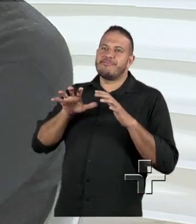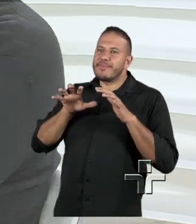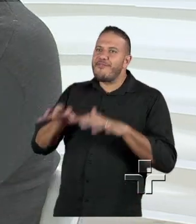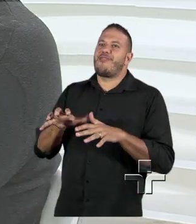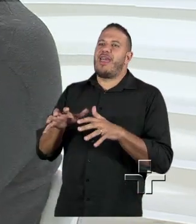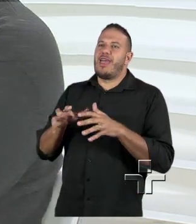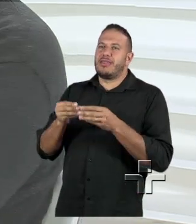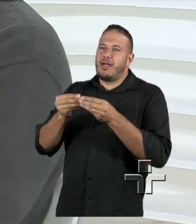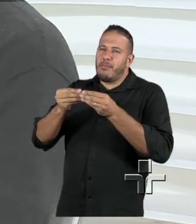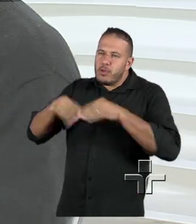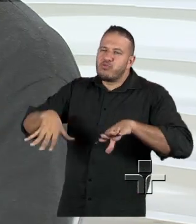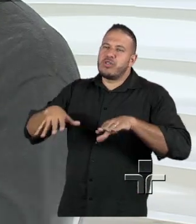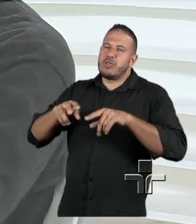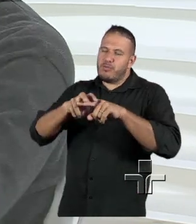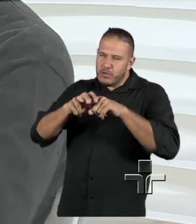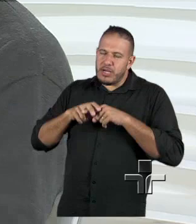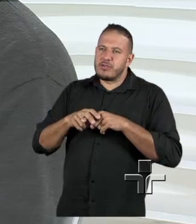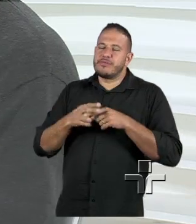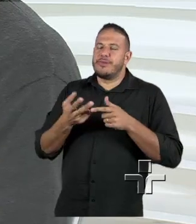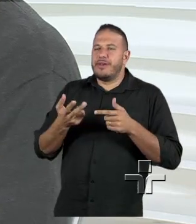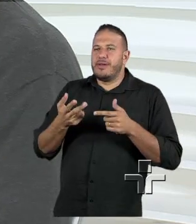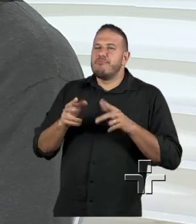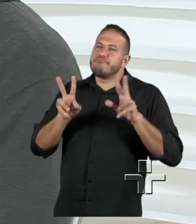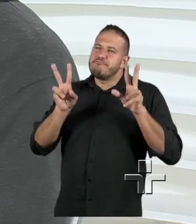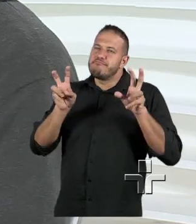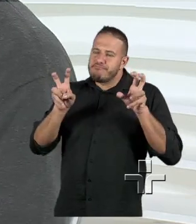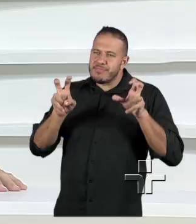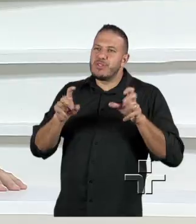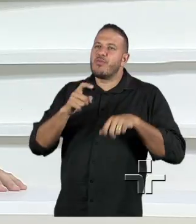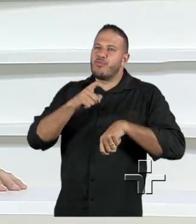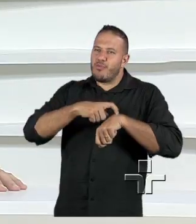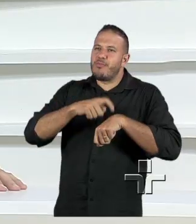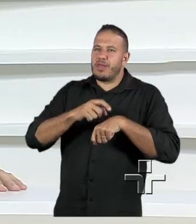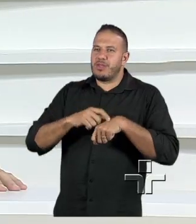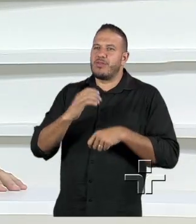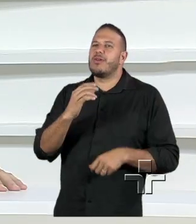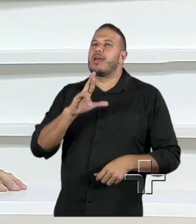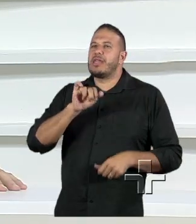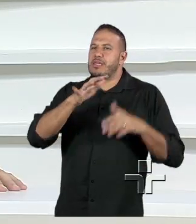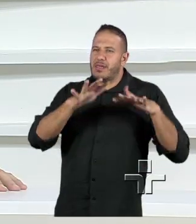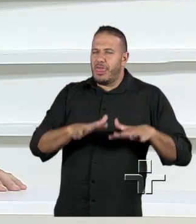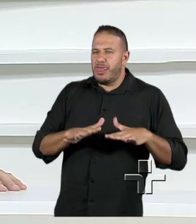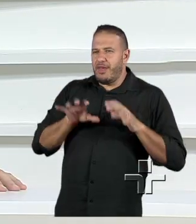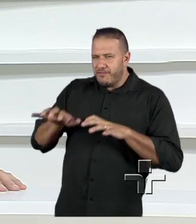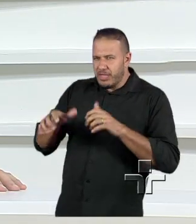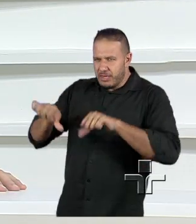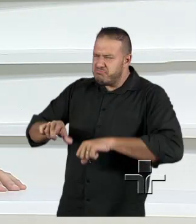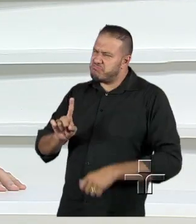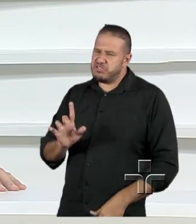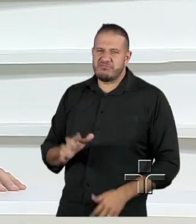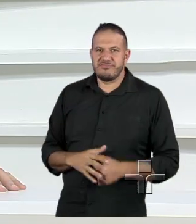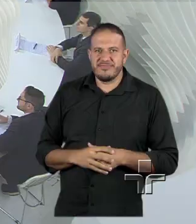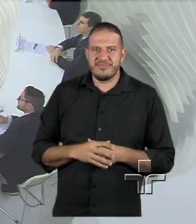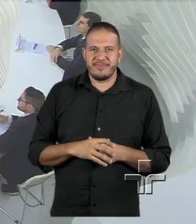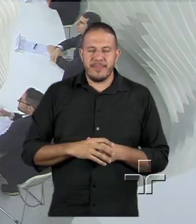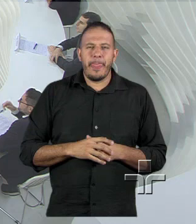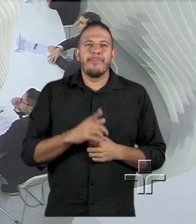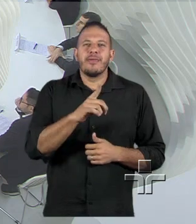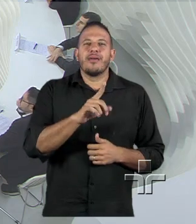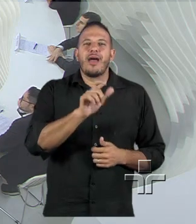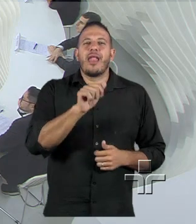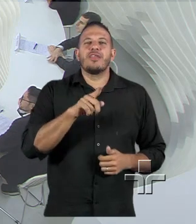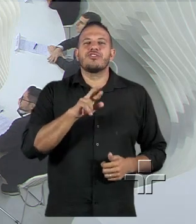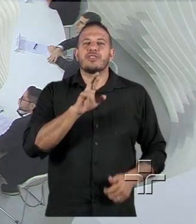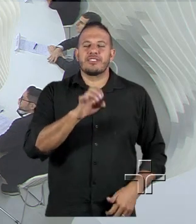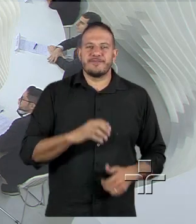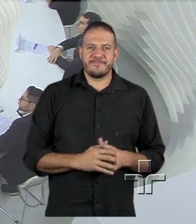que sofre tanto com as baixas da economia. Alexandre Poit aqui atrás quer fazer um... Alexandre, um